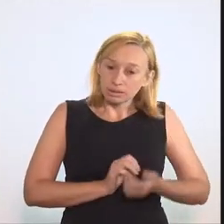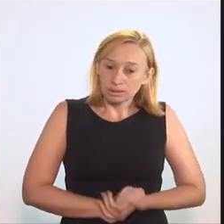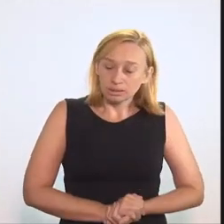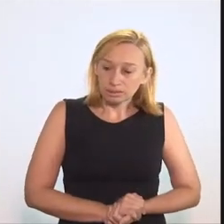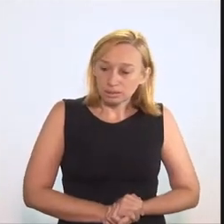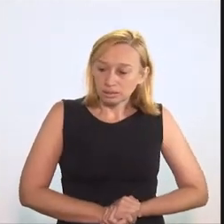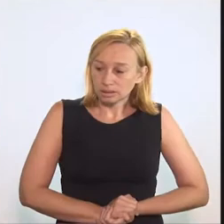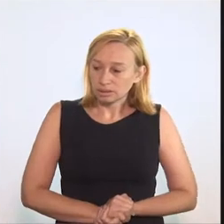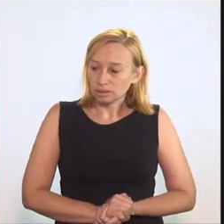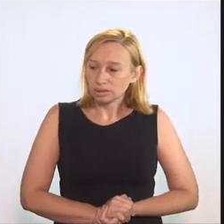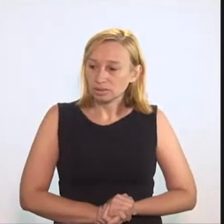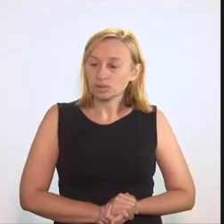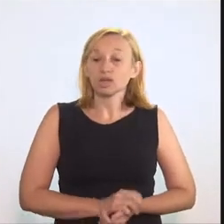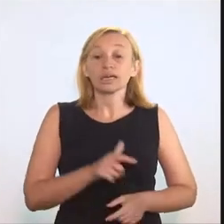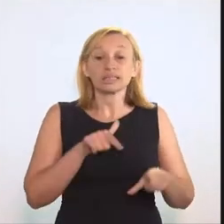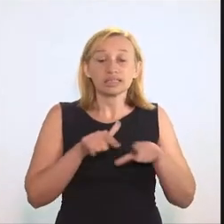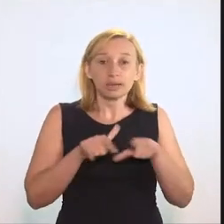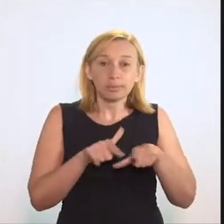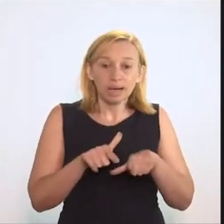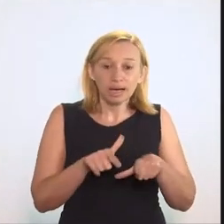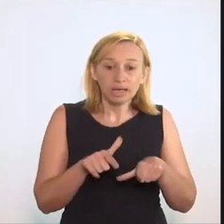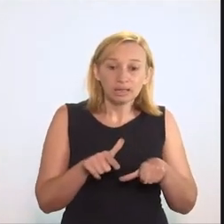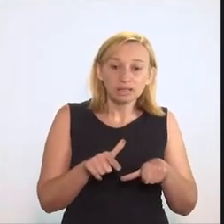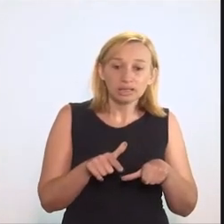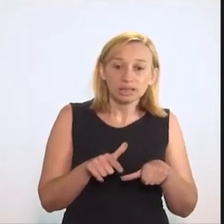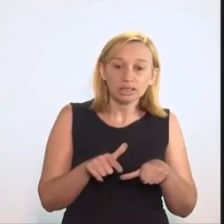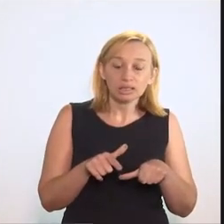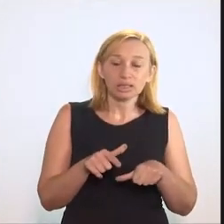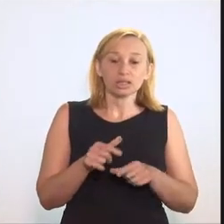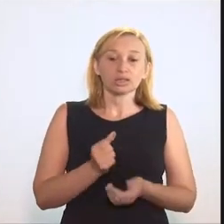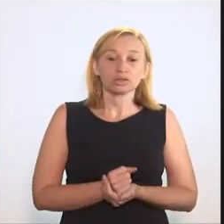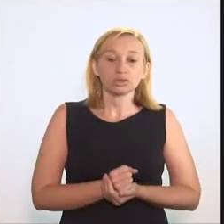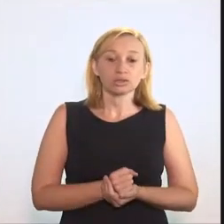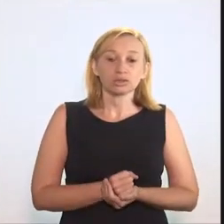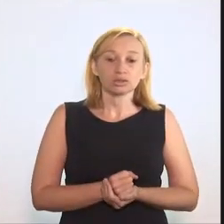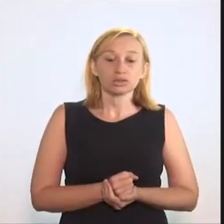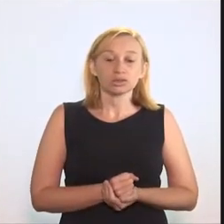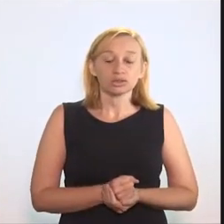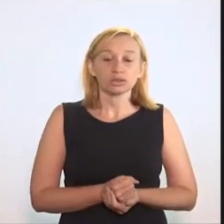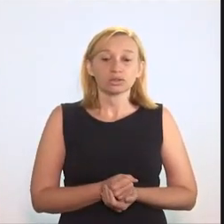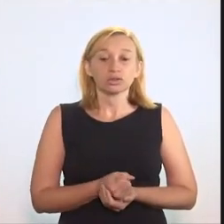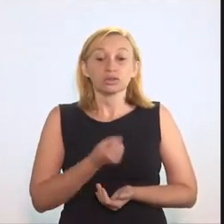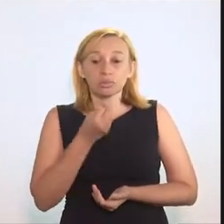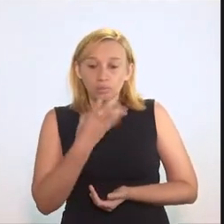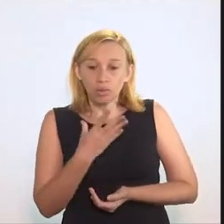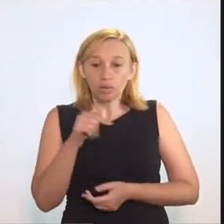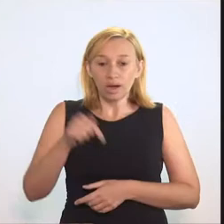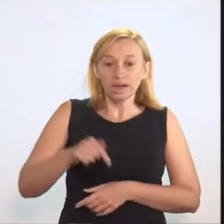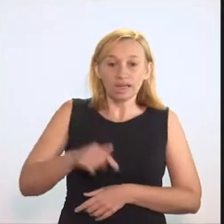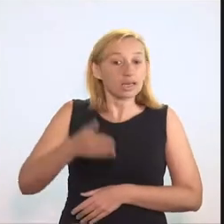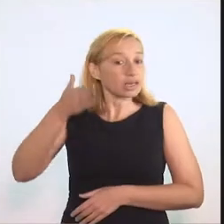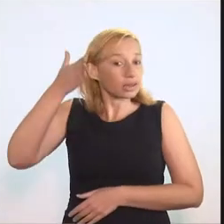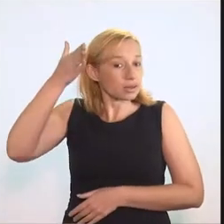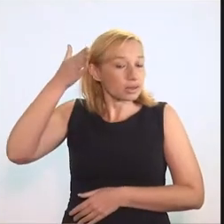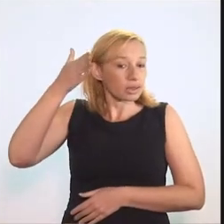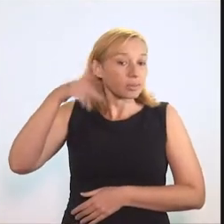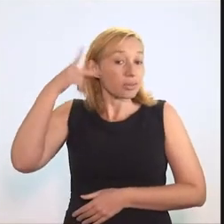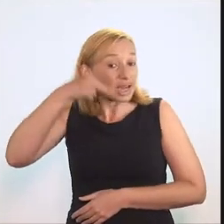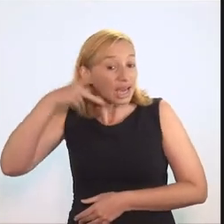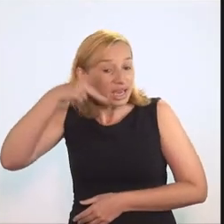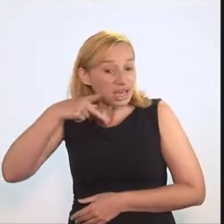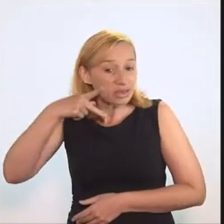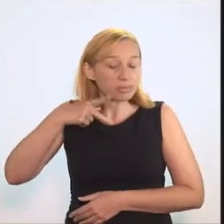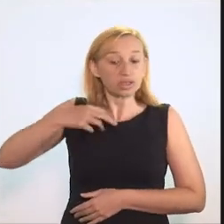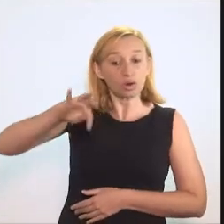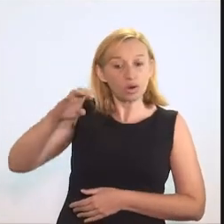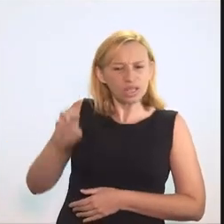emprego, que era um emprego de CLT, um emprego em que eu recebi uma remuneração relativamente boa para o cenário aqui da Paraíba, né, do